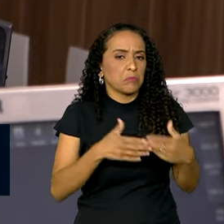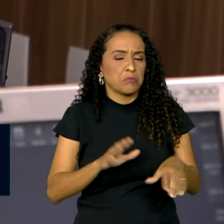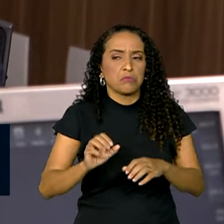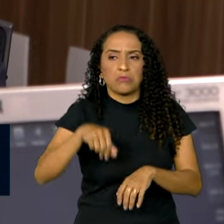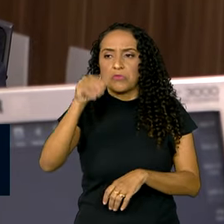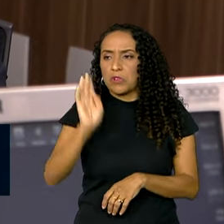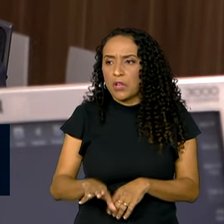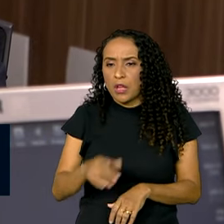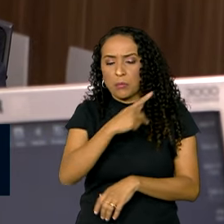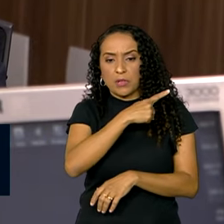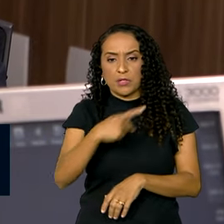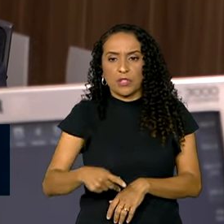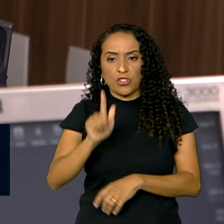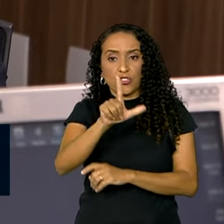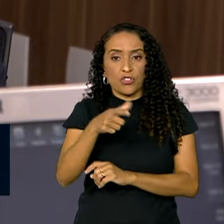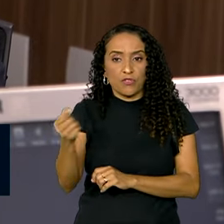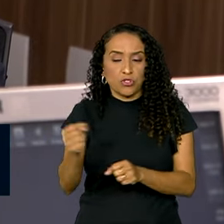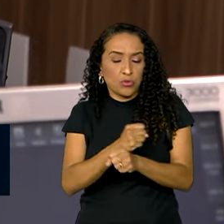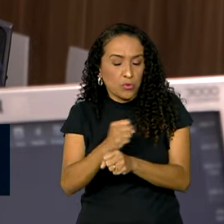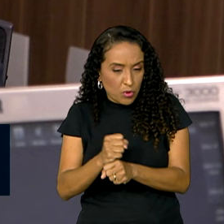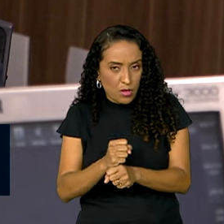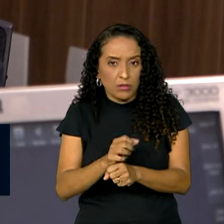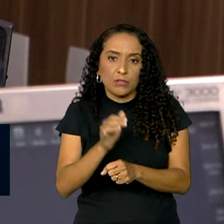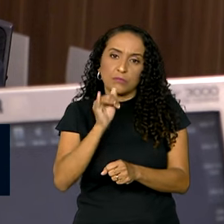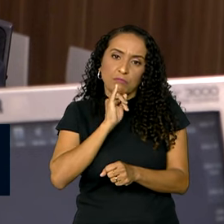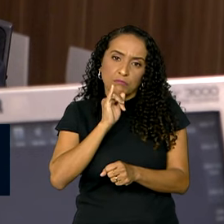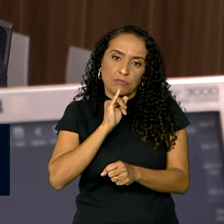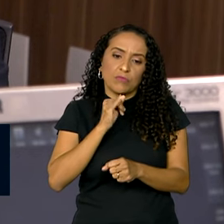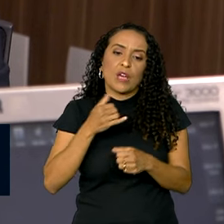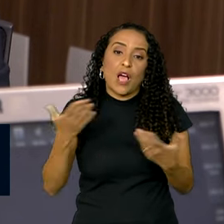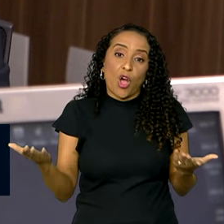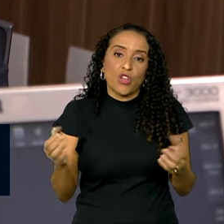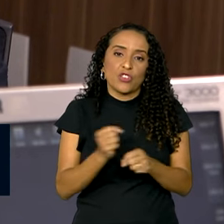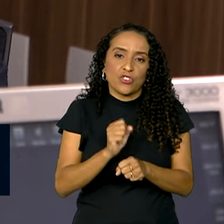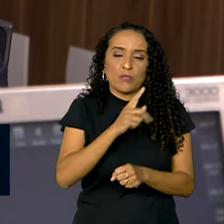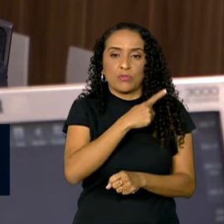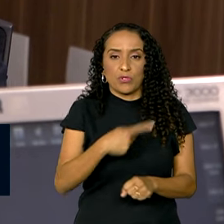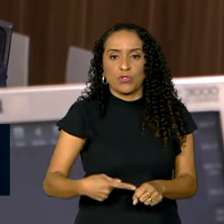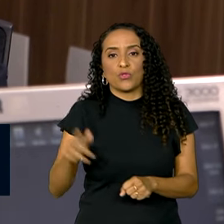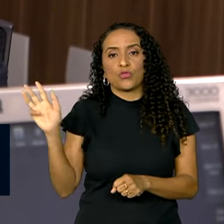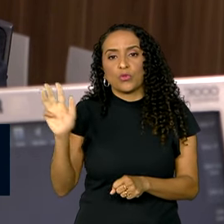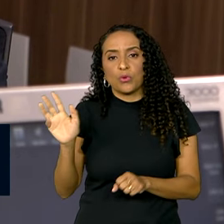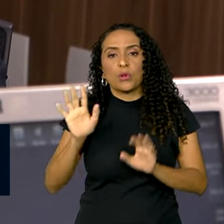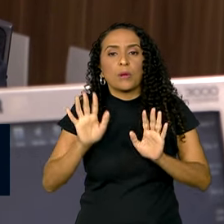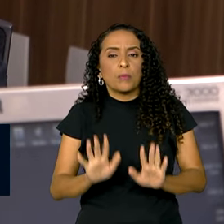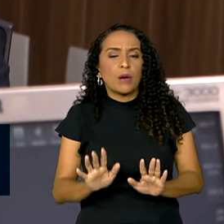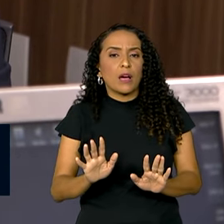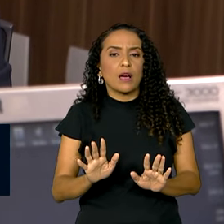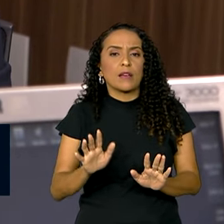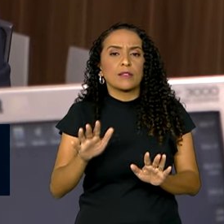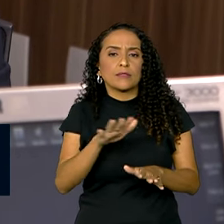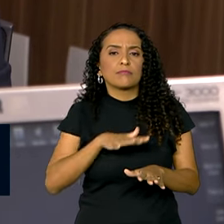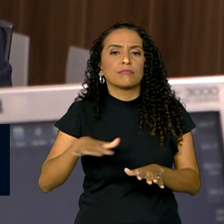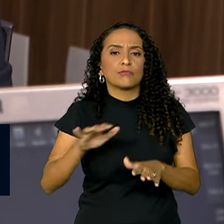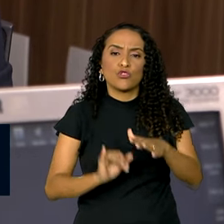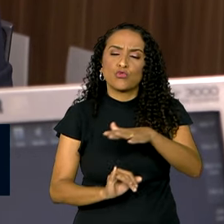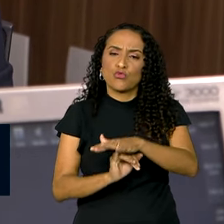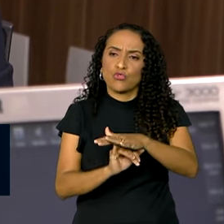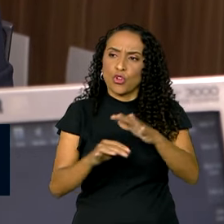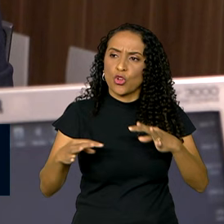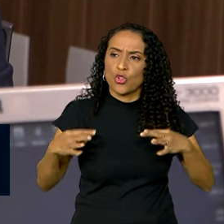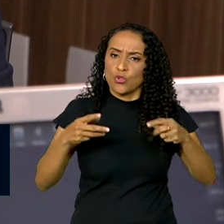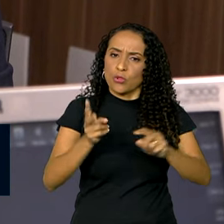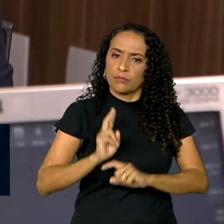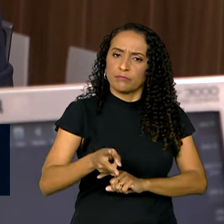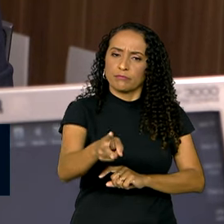presidente do G20 daquele ano como no caso é o esse ano o presidente Lula mas de uma forma mais institucionalizada e